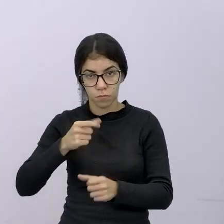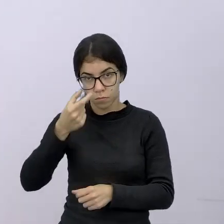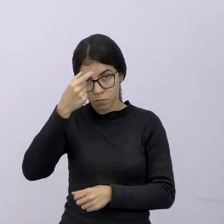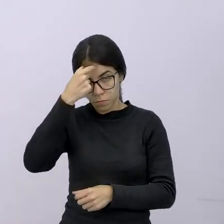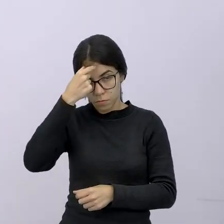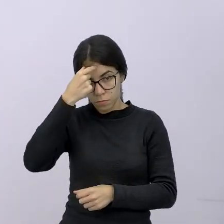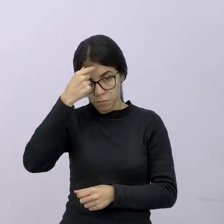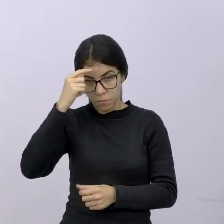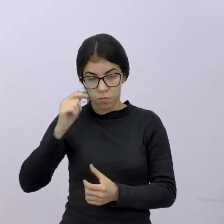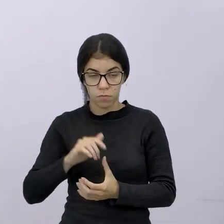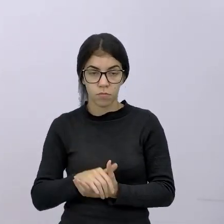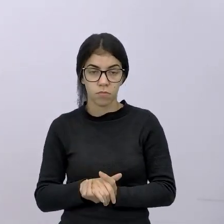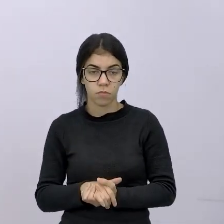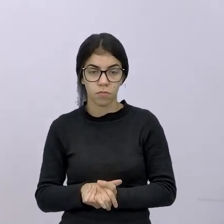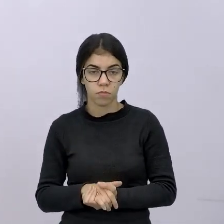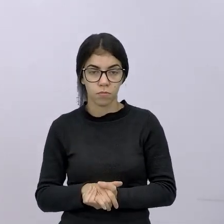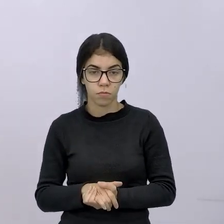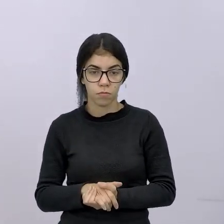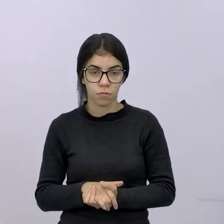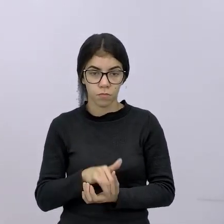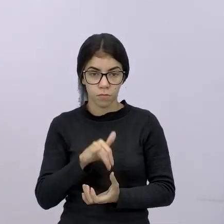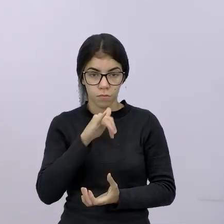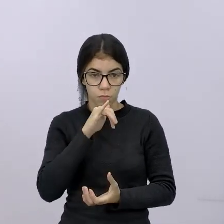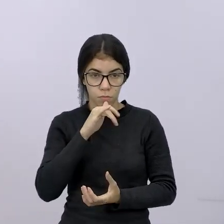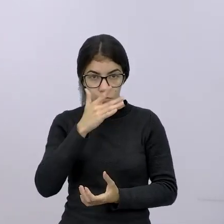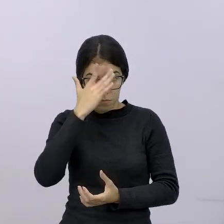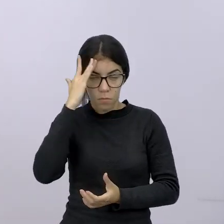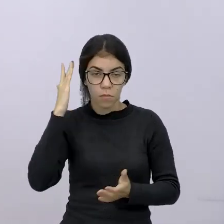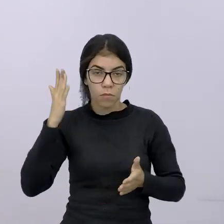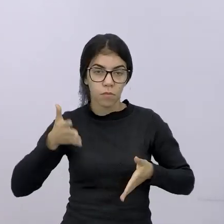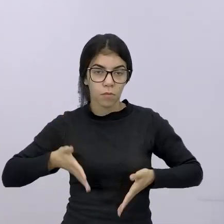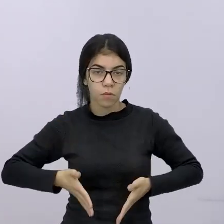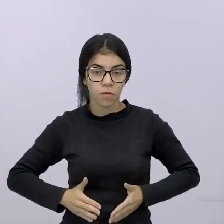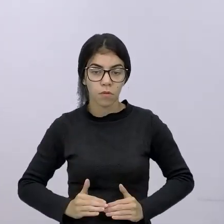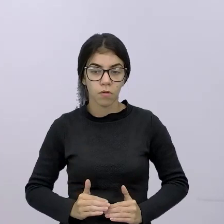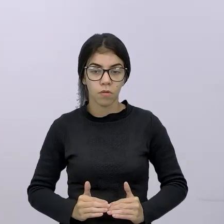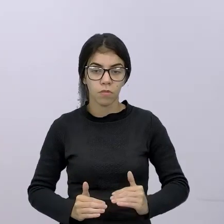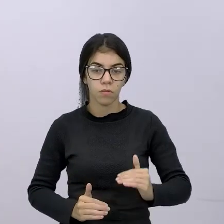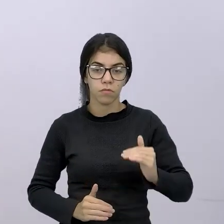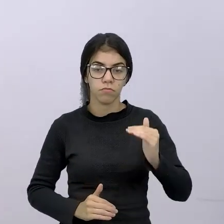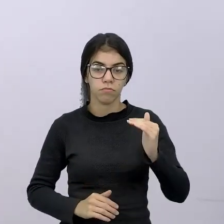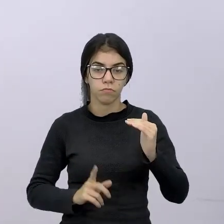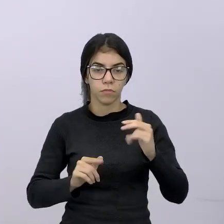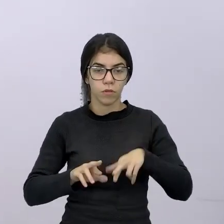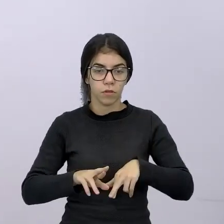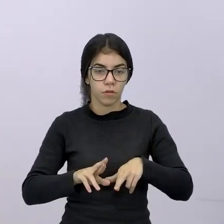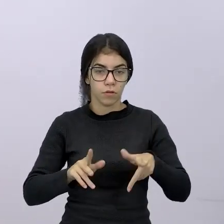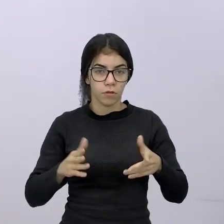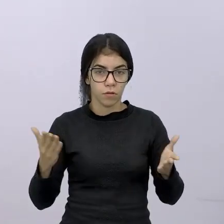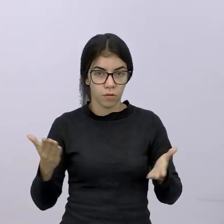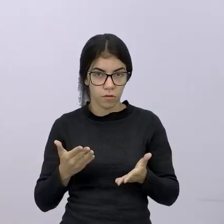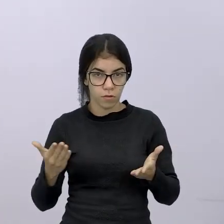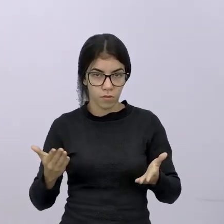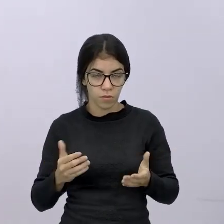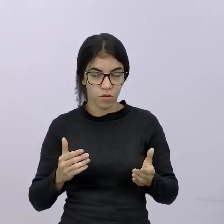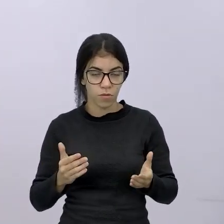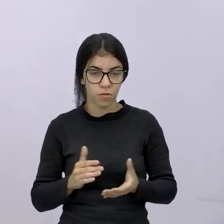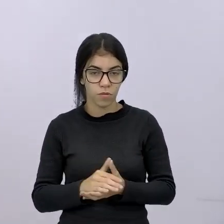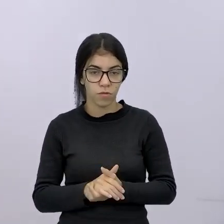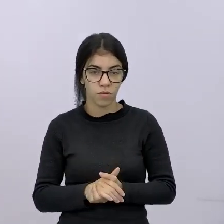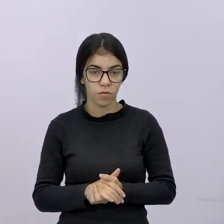transforma tanto que aquele ser inicial que você era é muito diferente desse ser que você se